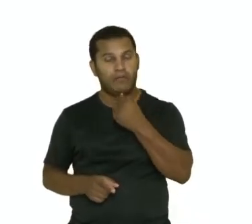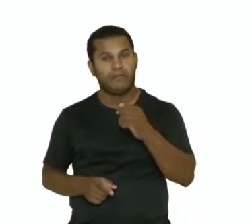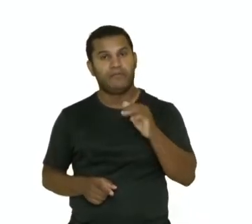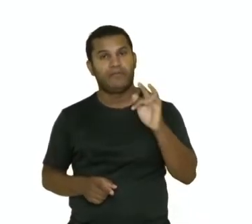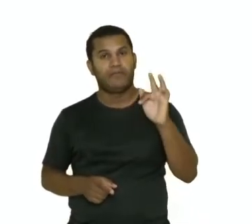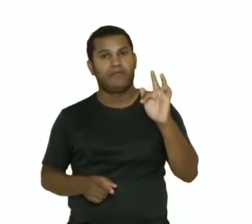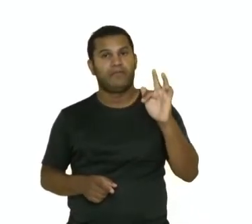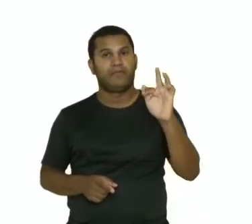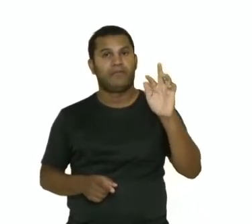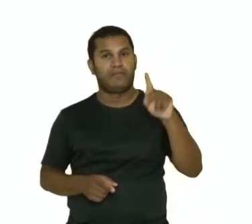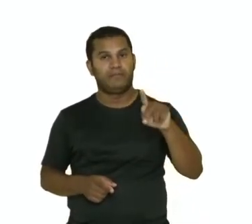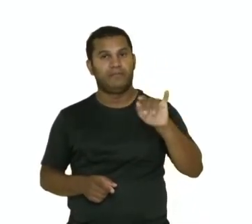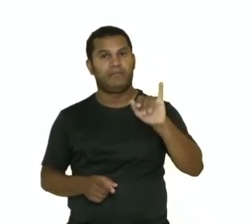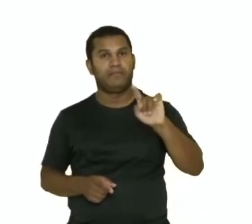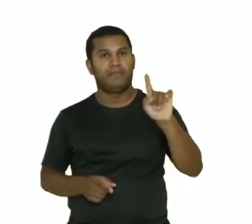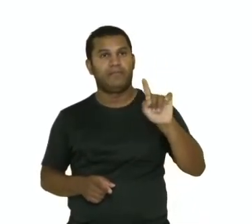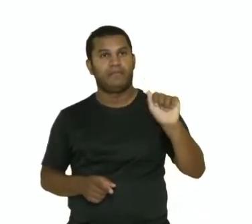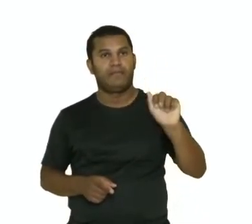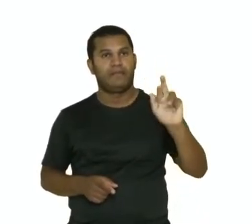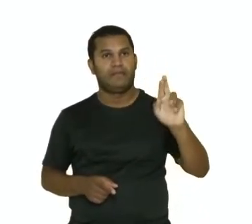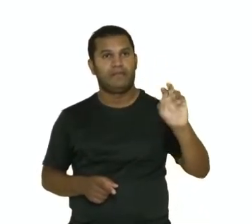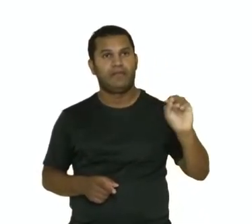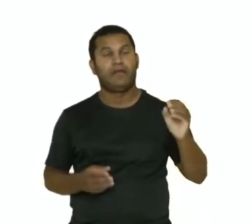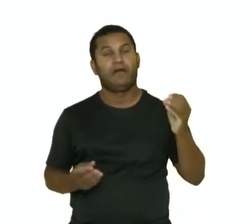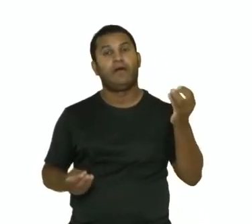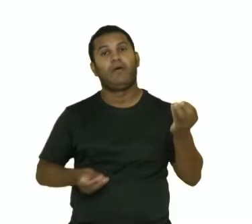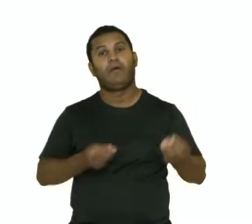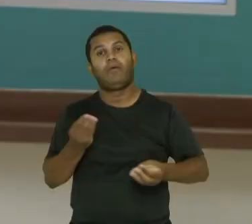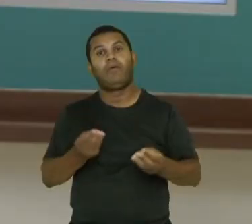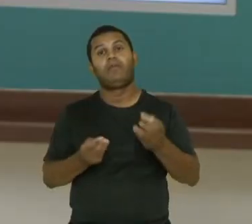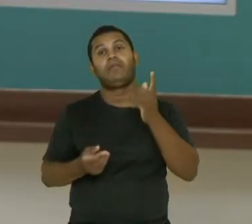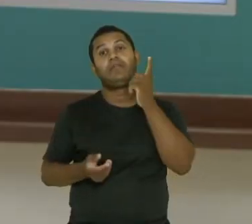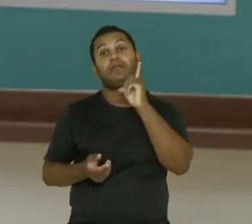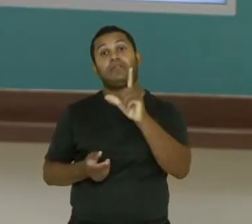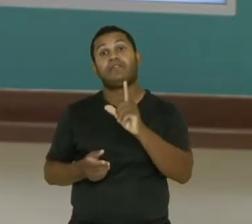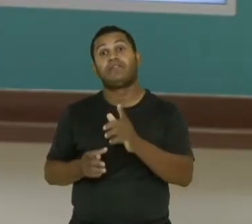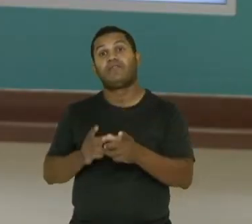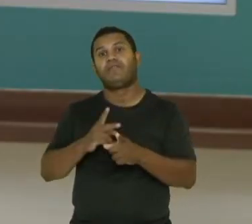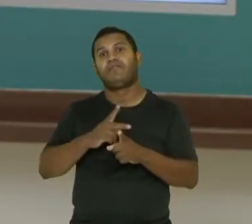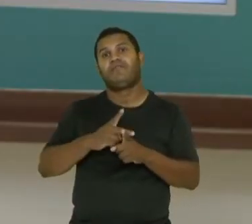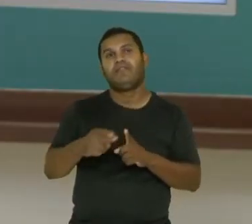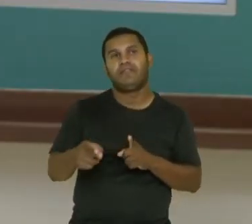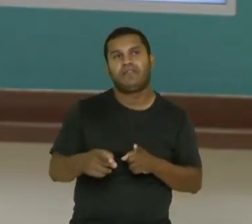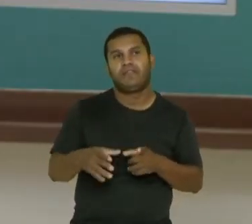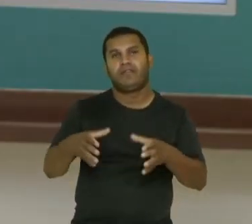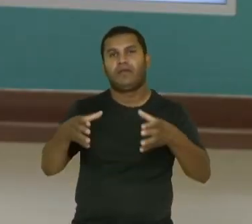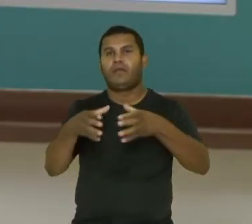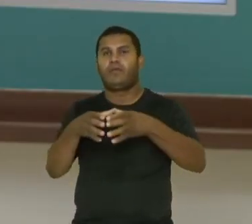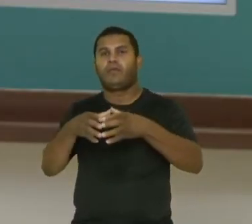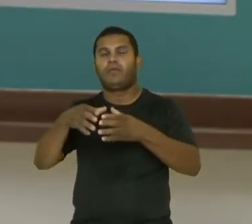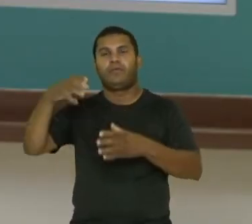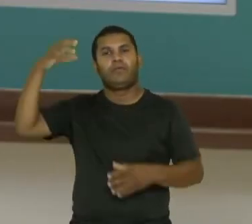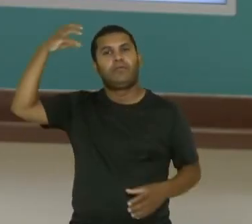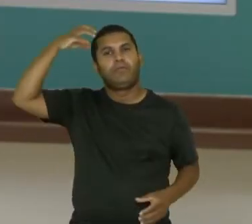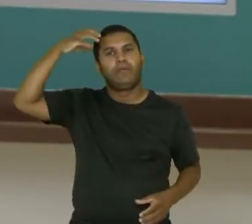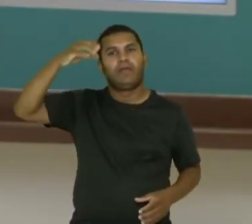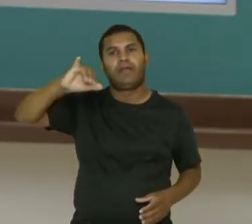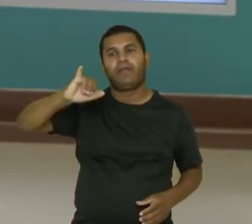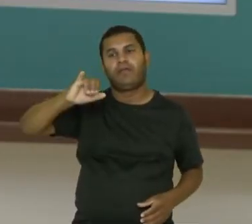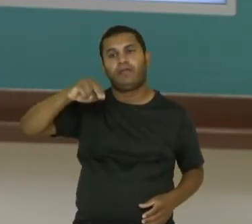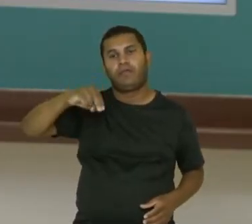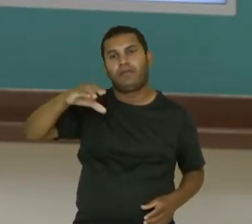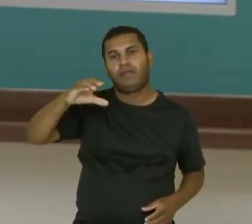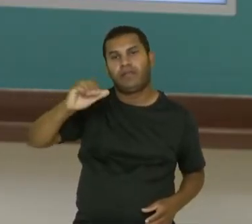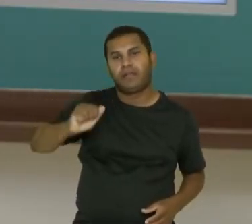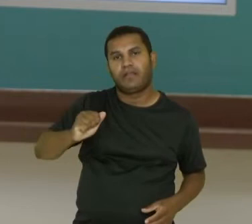incas. Explique como Pizarro conquistou o Império Inca. Então, segunda série, novamente, vocês vão copiar essa questão no caderno de